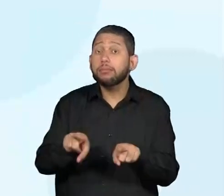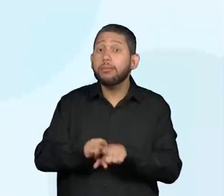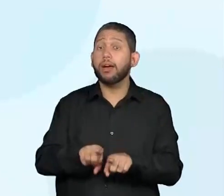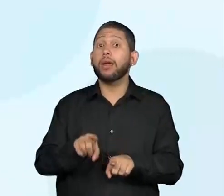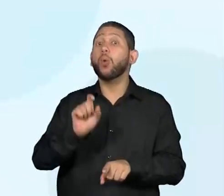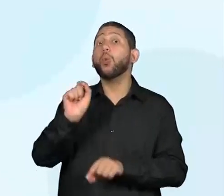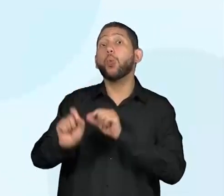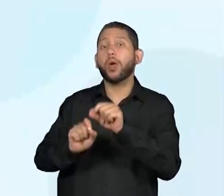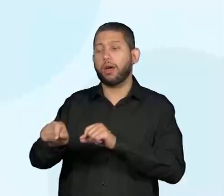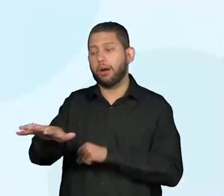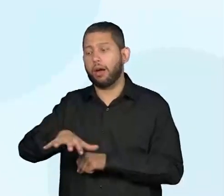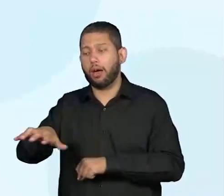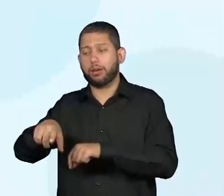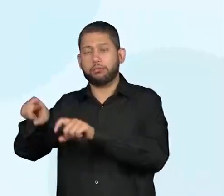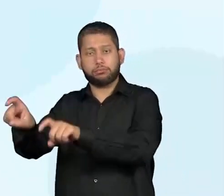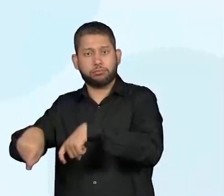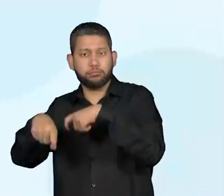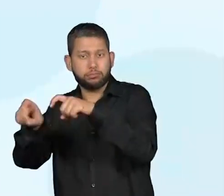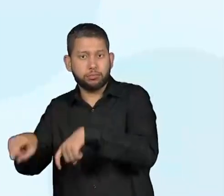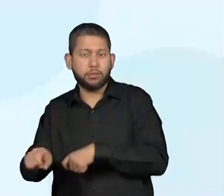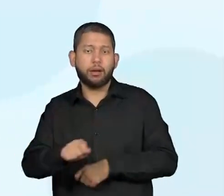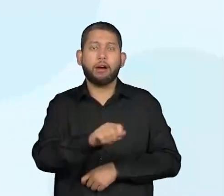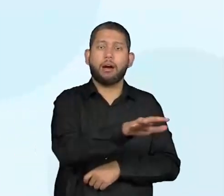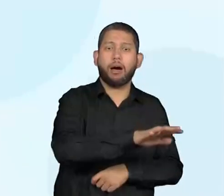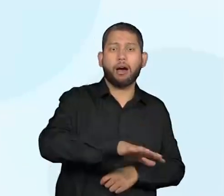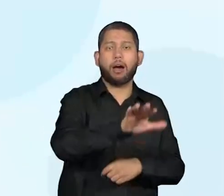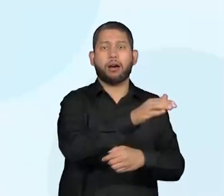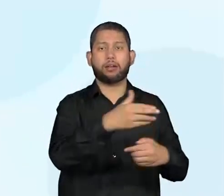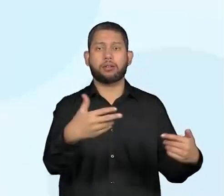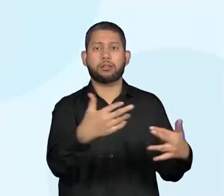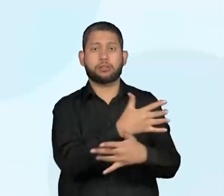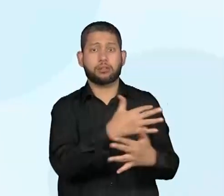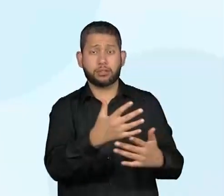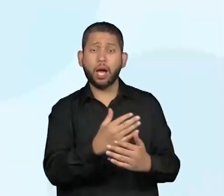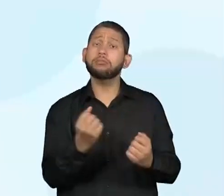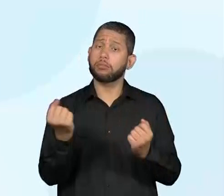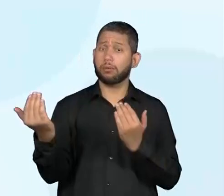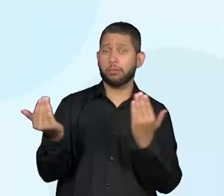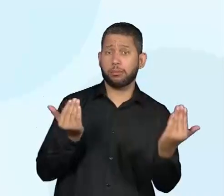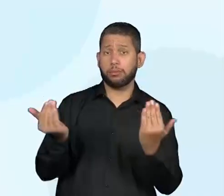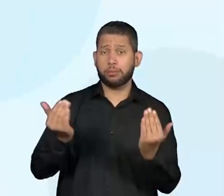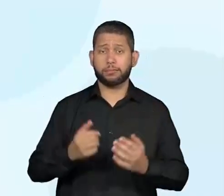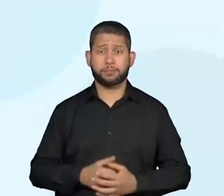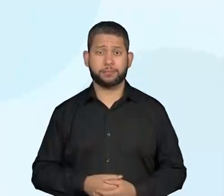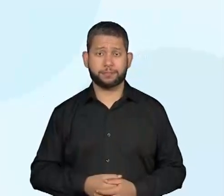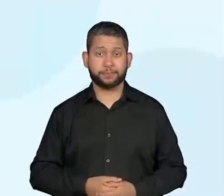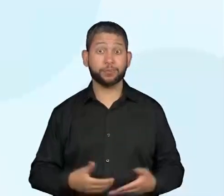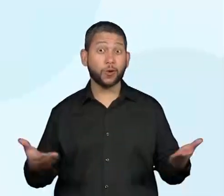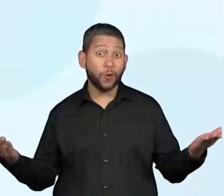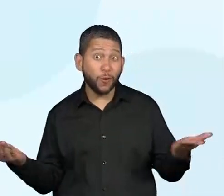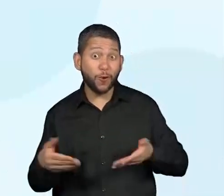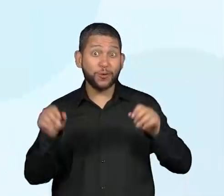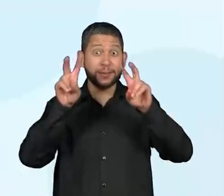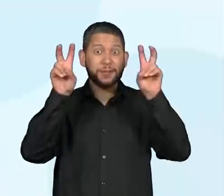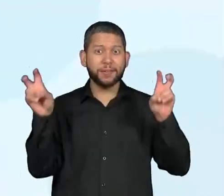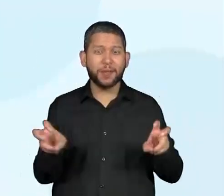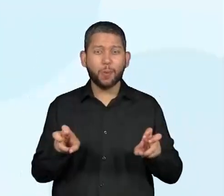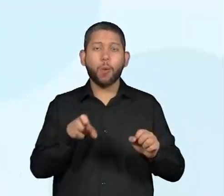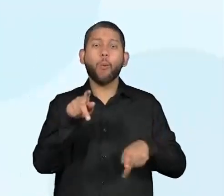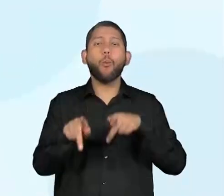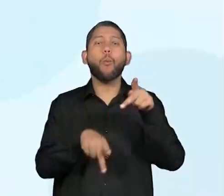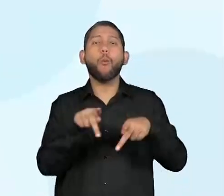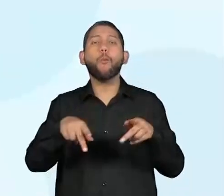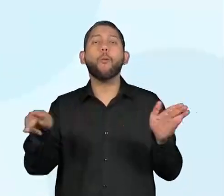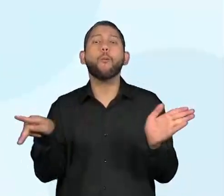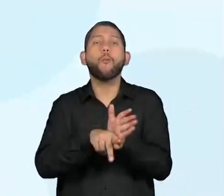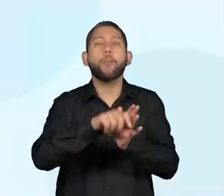cidade, seja no campo. Então, já diz o título, vamos falar sobre os povos extrativistas.